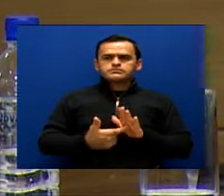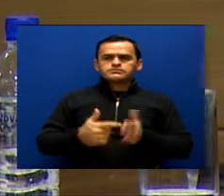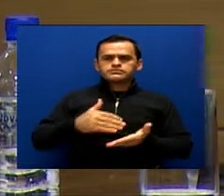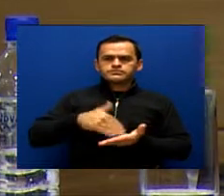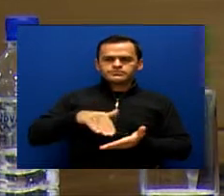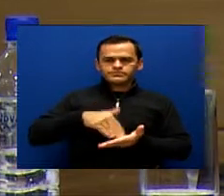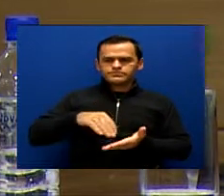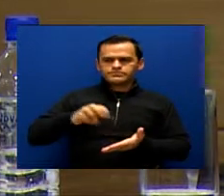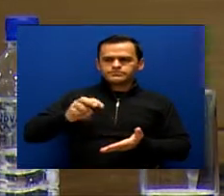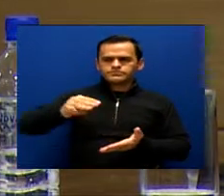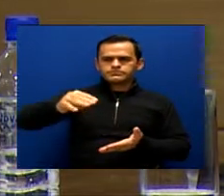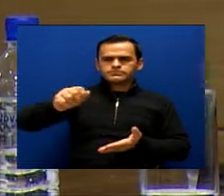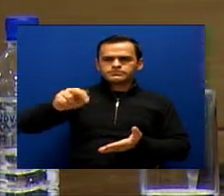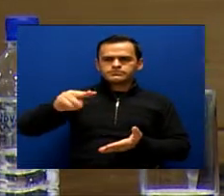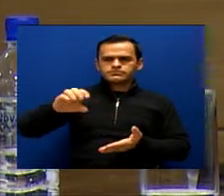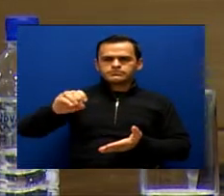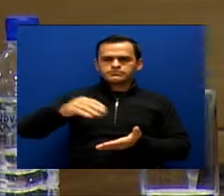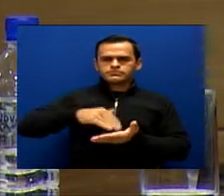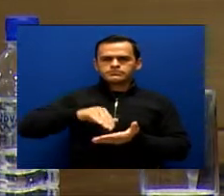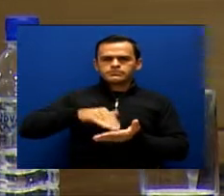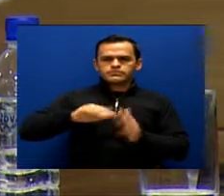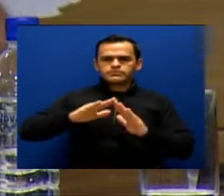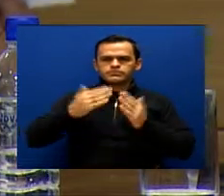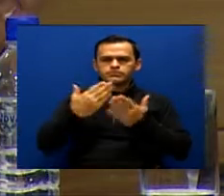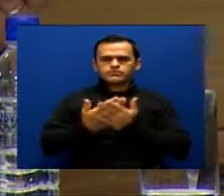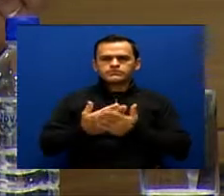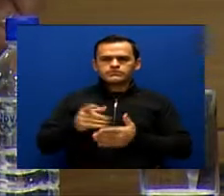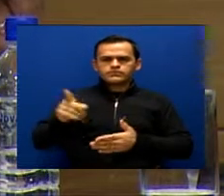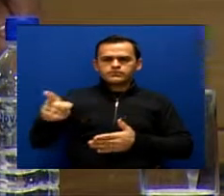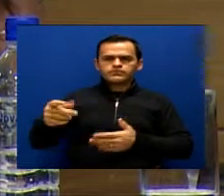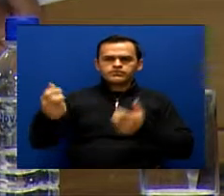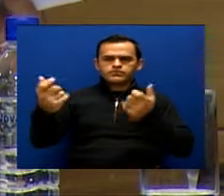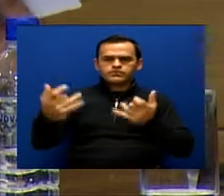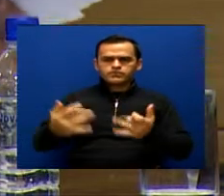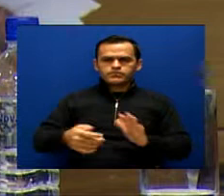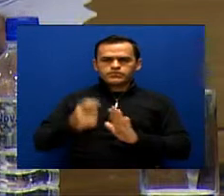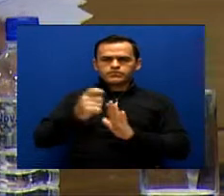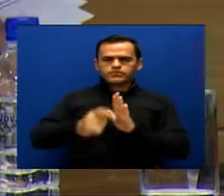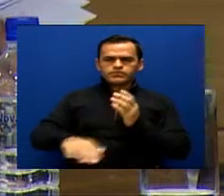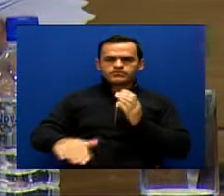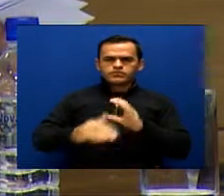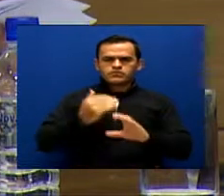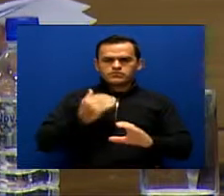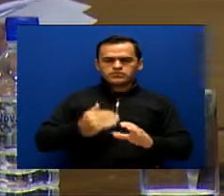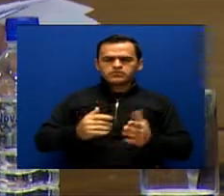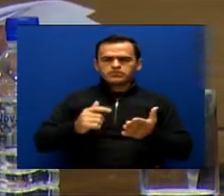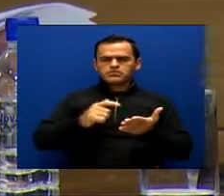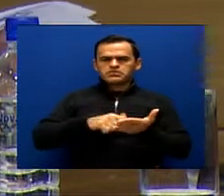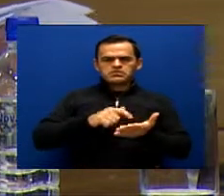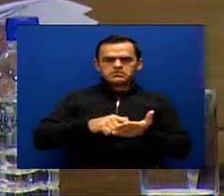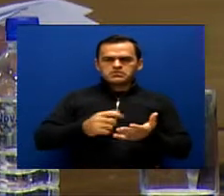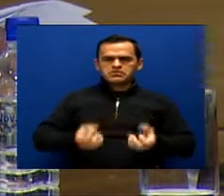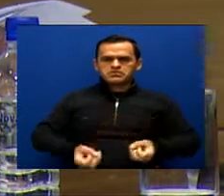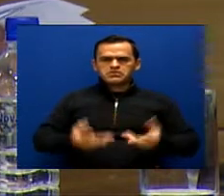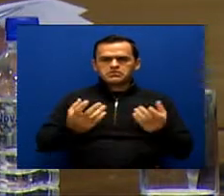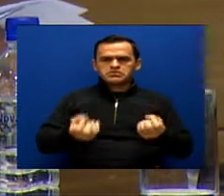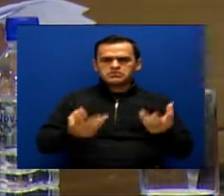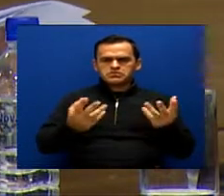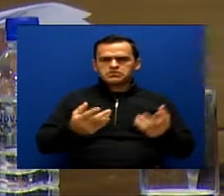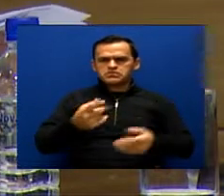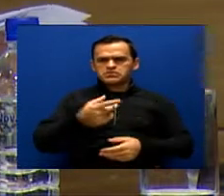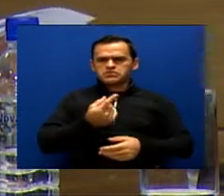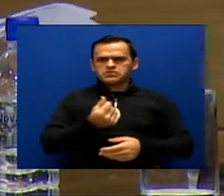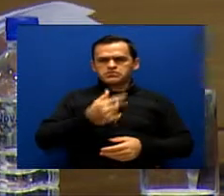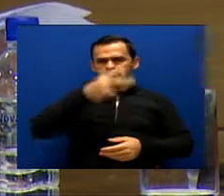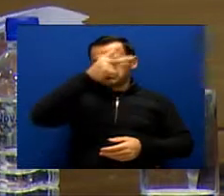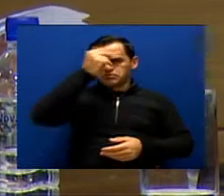secretária Marta, né, que é da Secretaria da Educação, ela já passou o manifesto dela dizendo que isso não vai aferir nada aos cofres públicos, não vai atrapalhar nada o